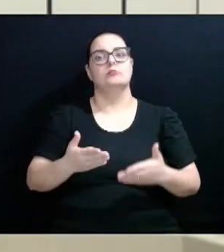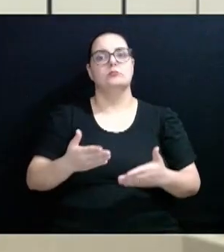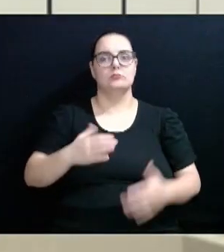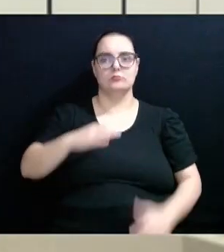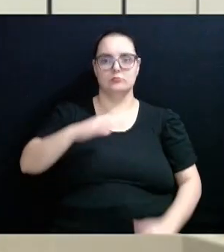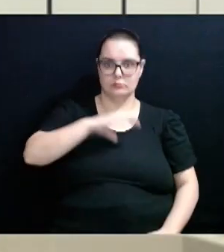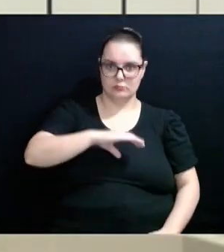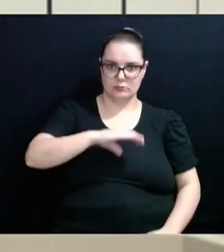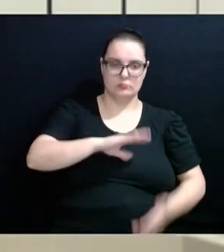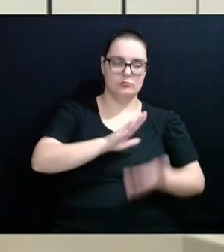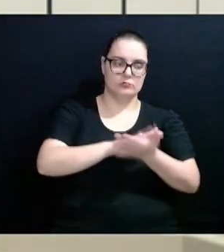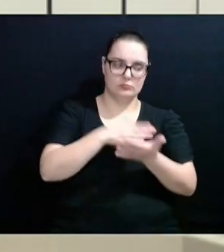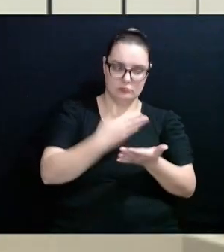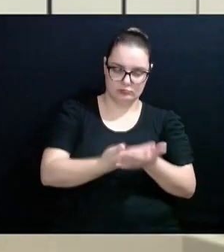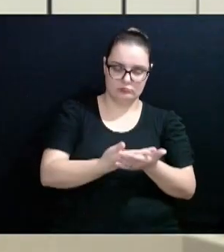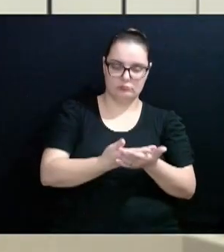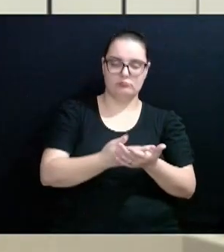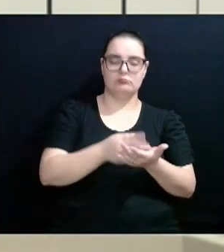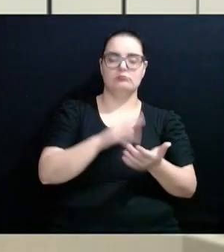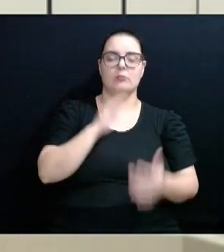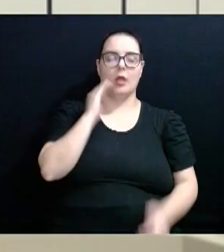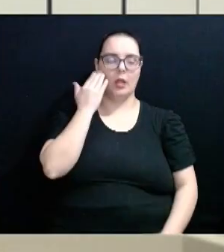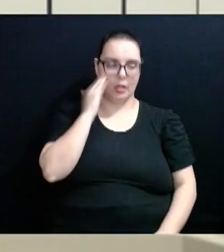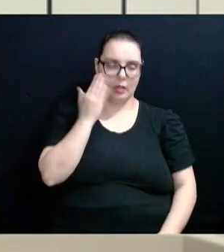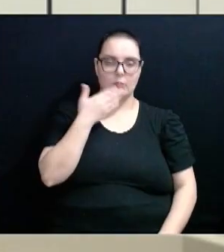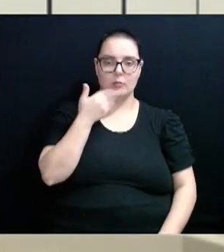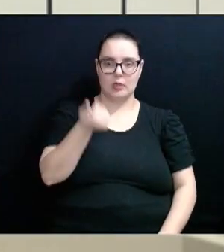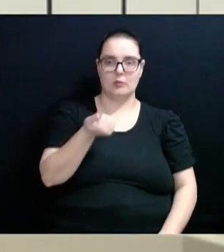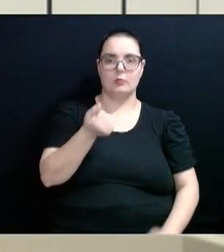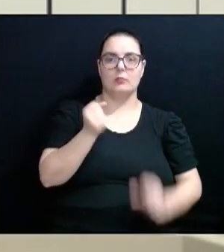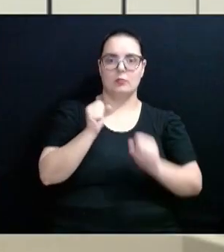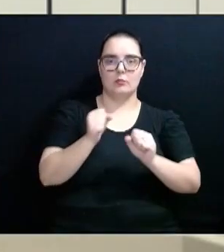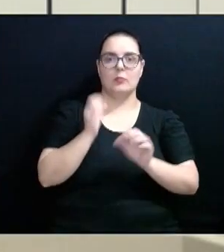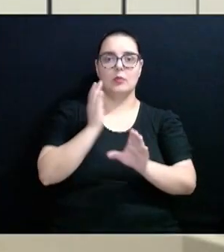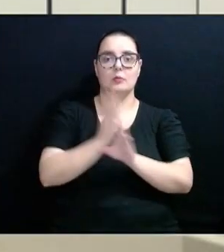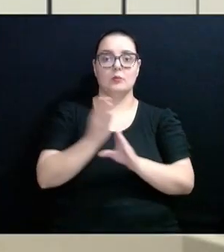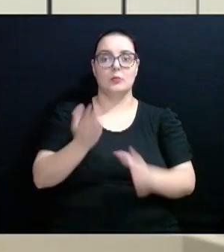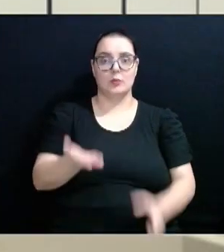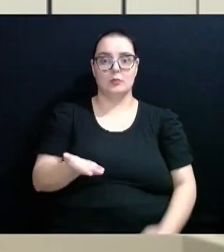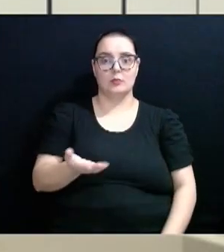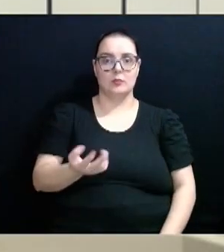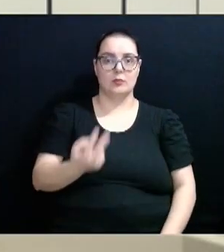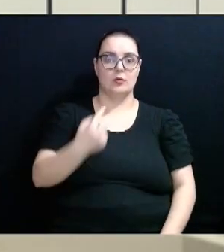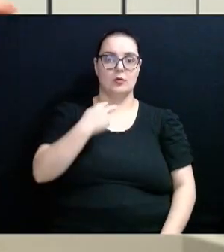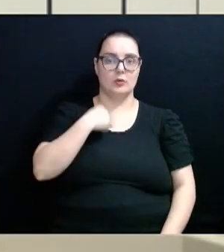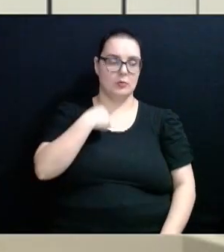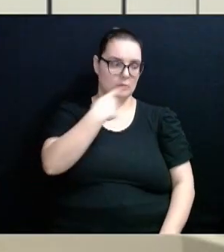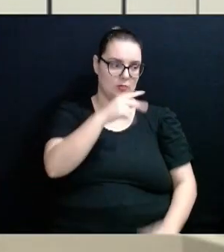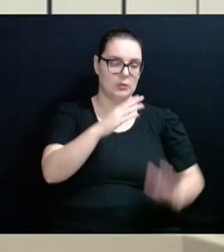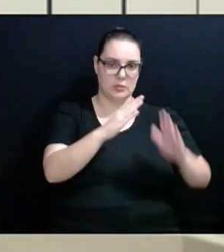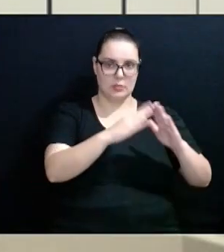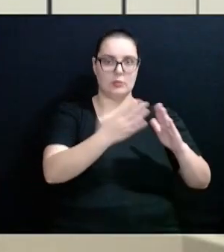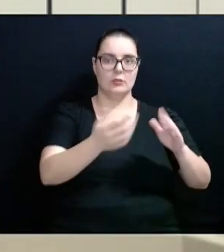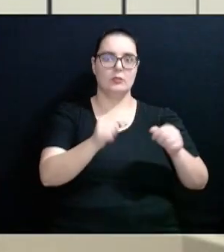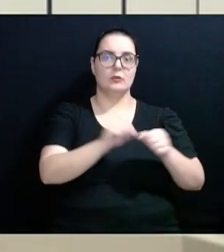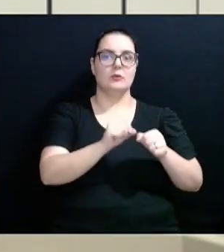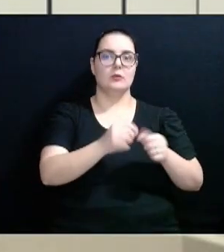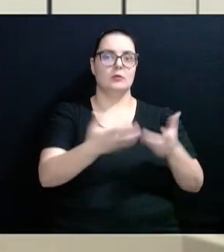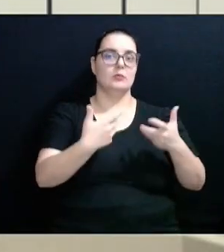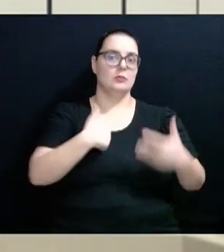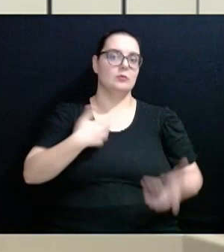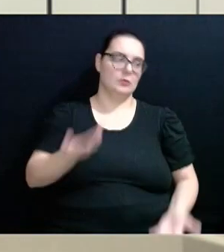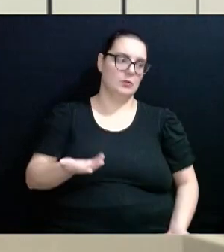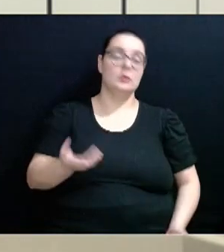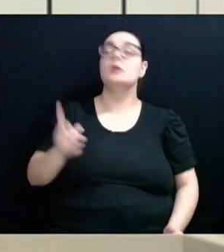popular, a gente pode identificar da seguinte forma: eu não posso entrar na sua casa e fazer o que eu bem entender.